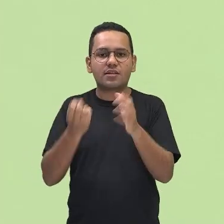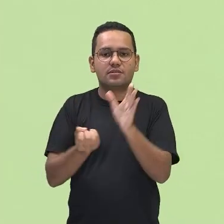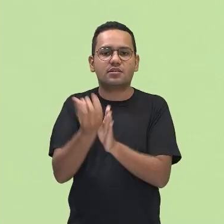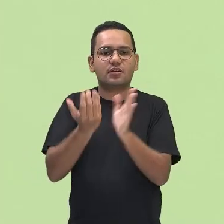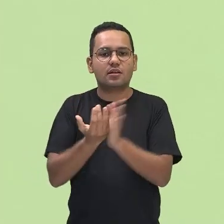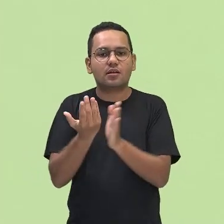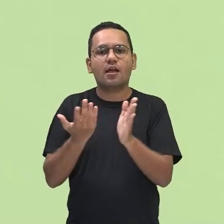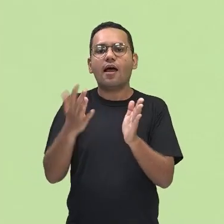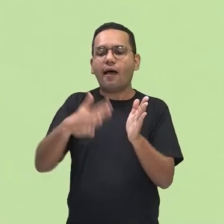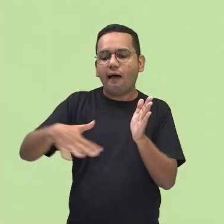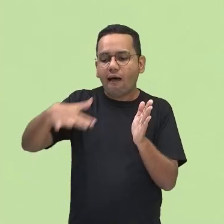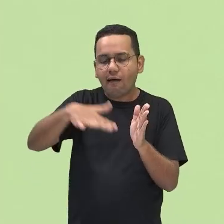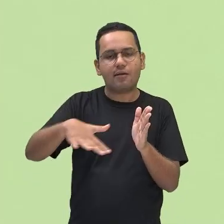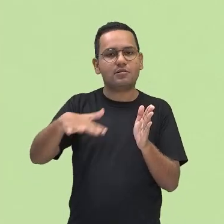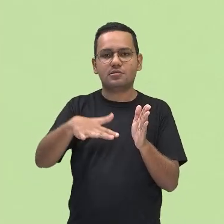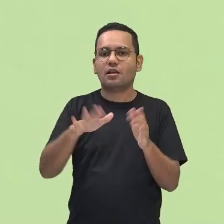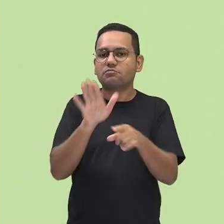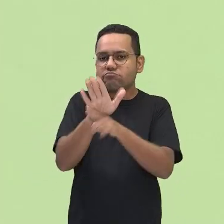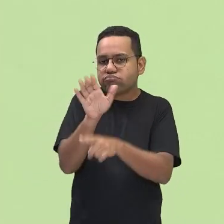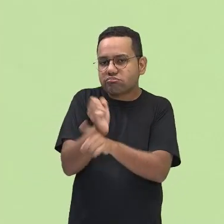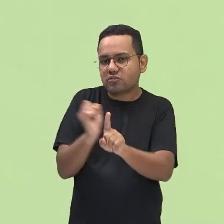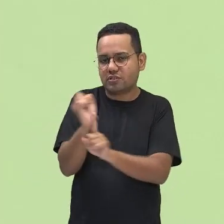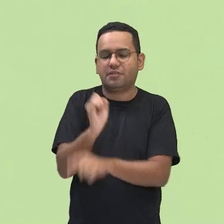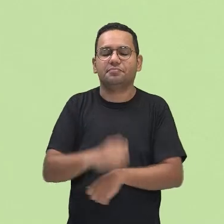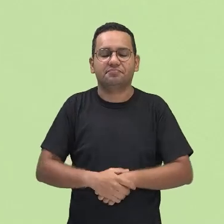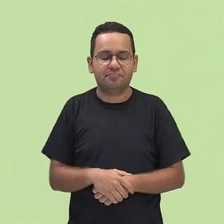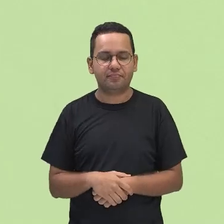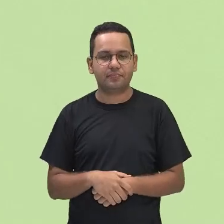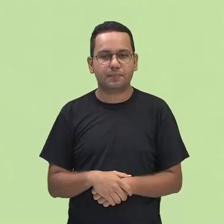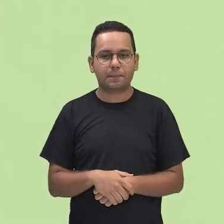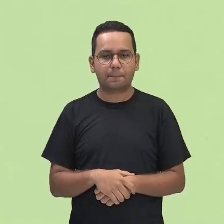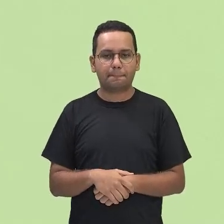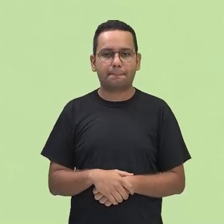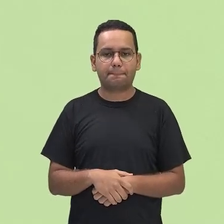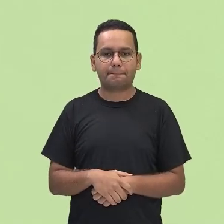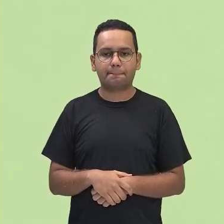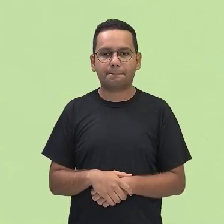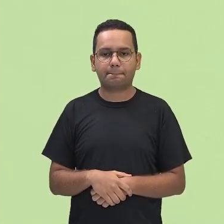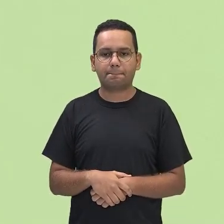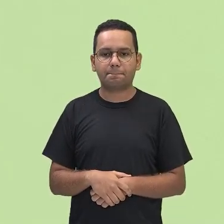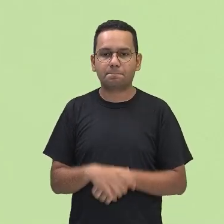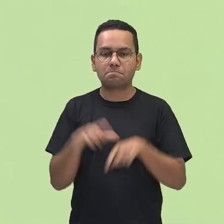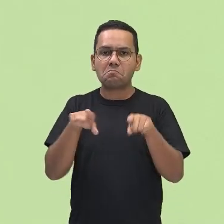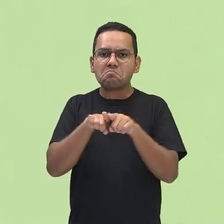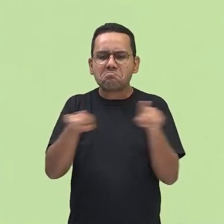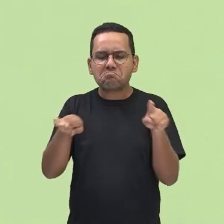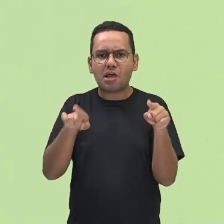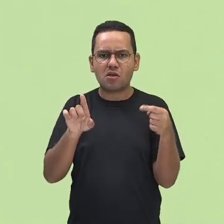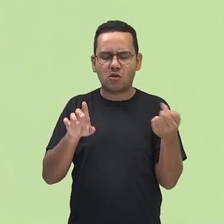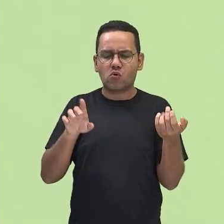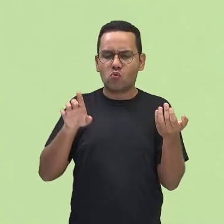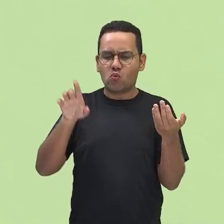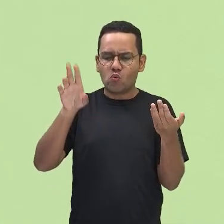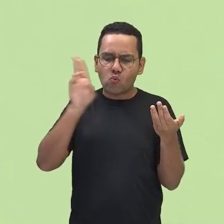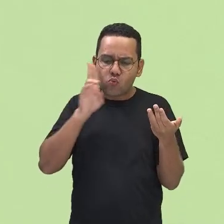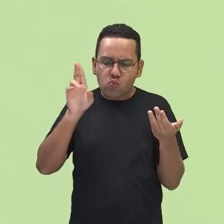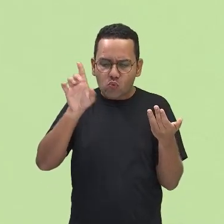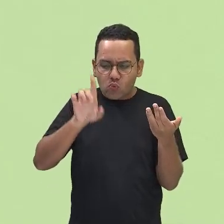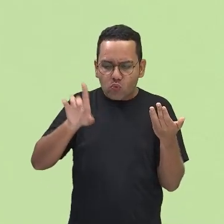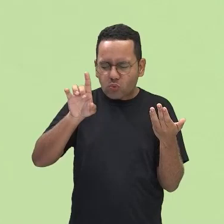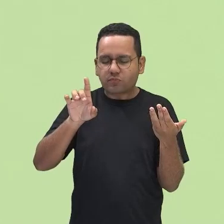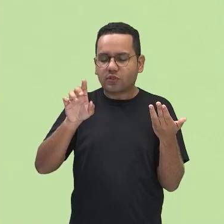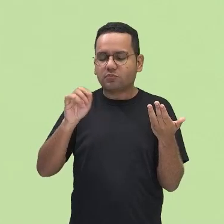da sociedade. E aí, como a gente falou, essas aplicações elas estão aí em diversos campos, né, da nossa